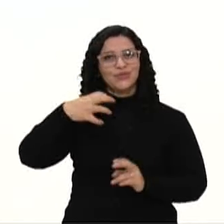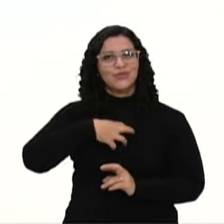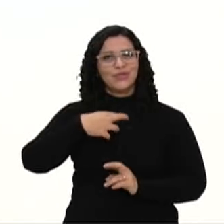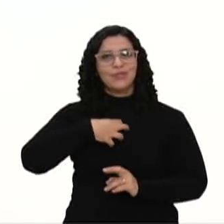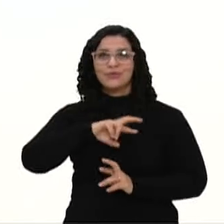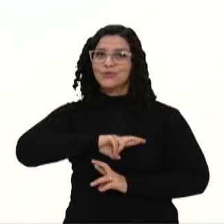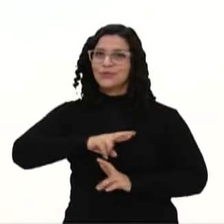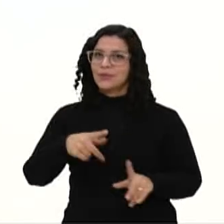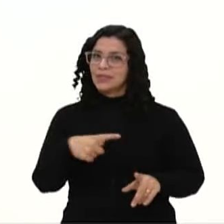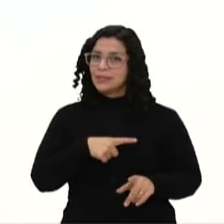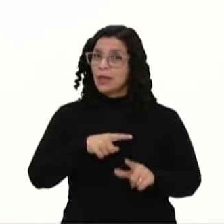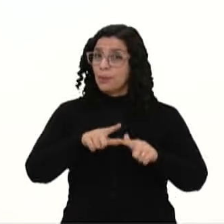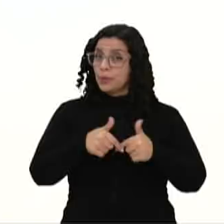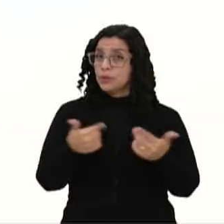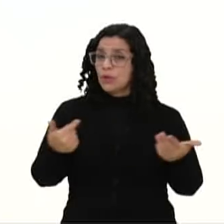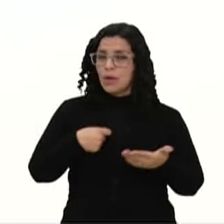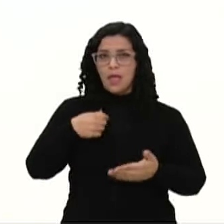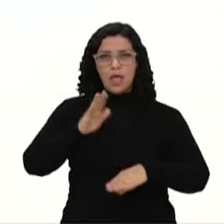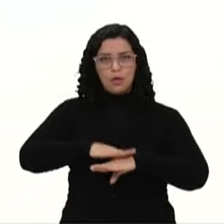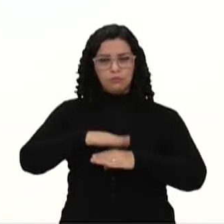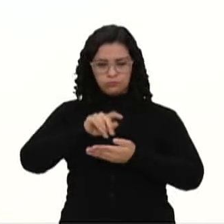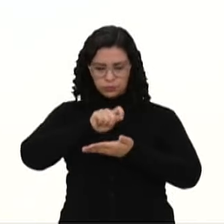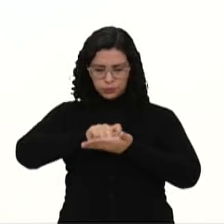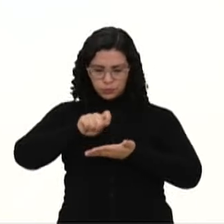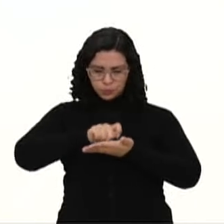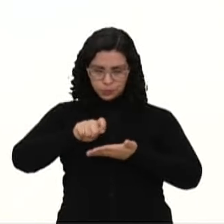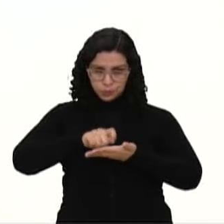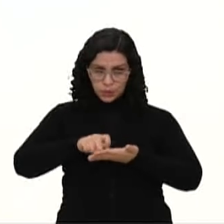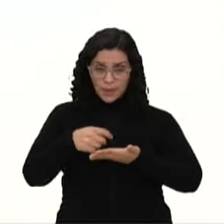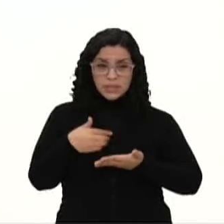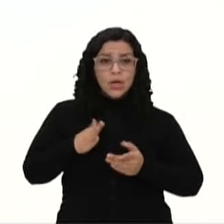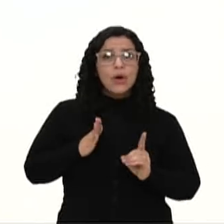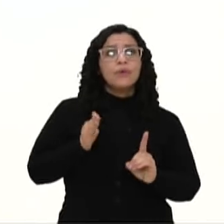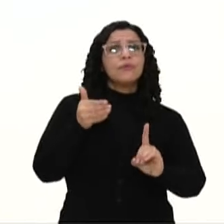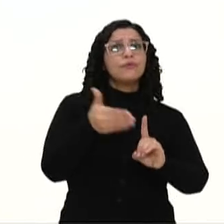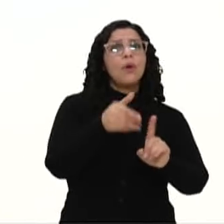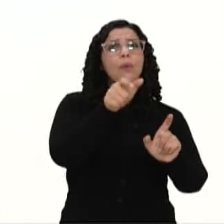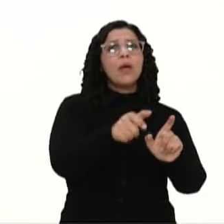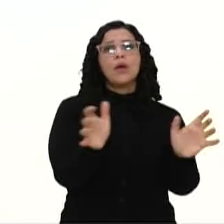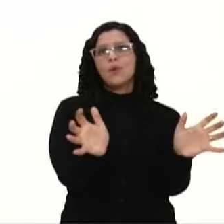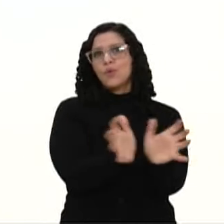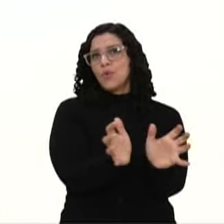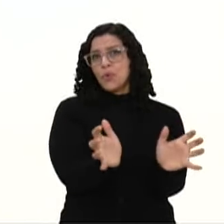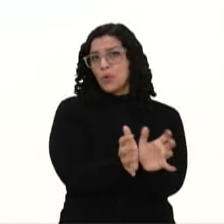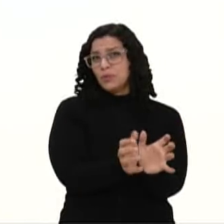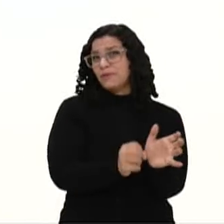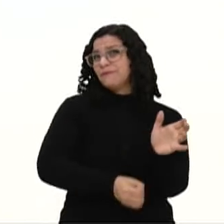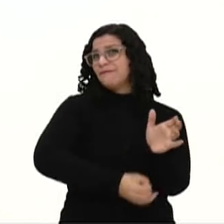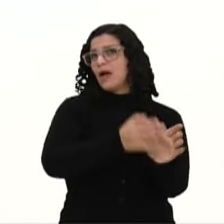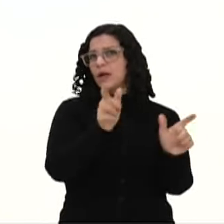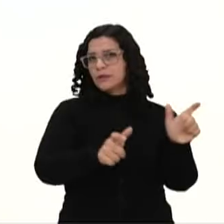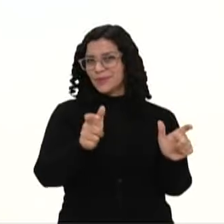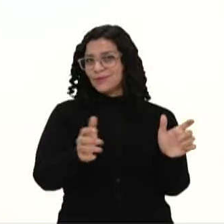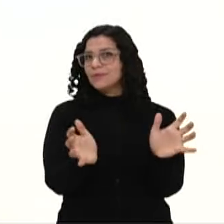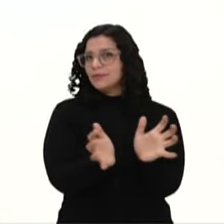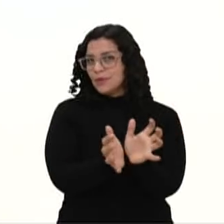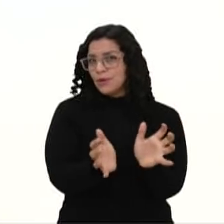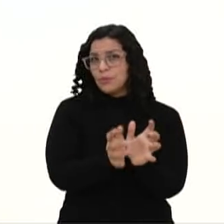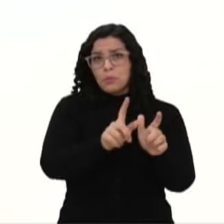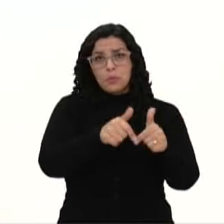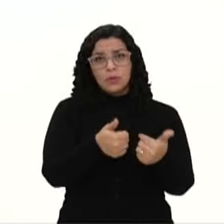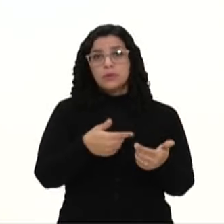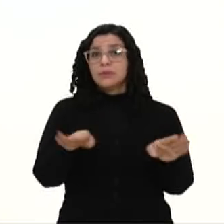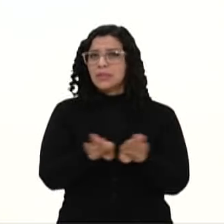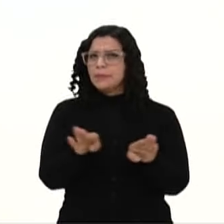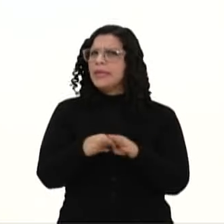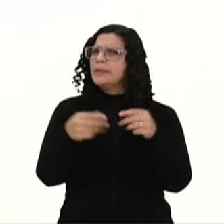Isso mesmo. O emissor da carta aberta, ele tem um leitor que são vários, é um coletivo. Então, ele deve